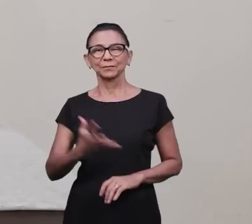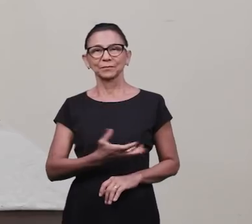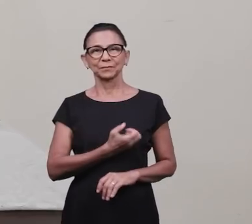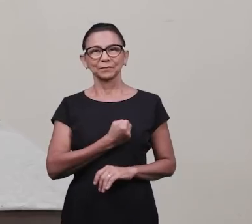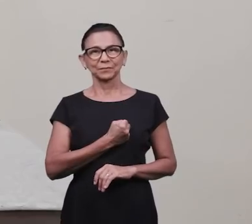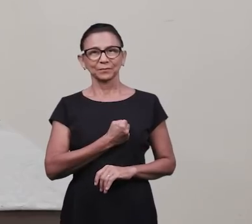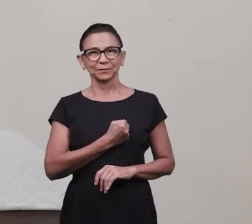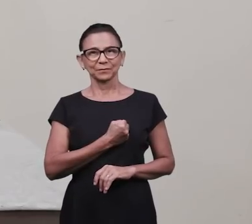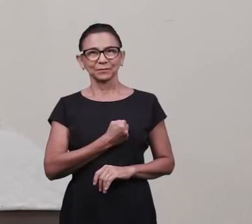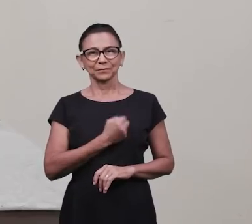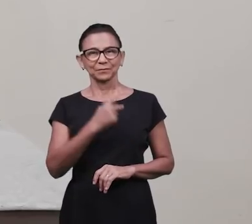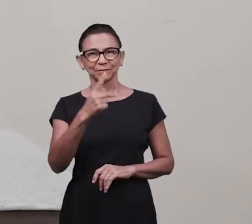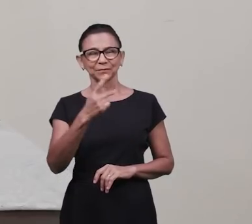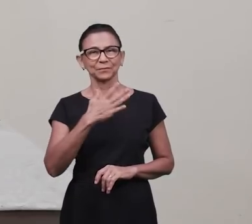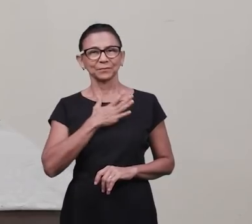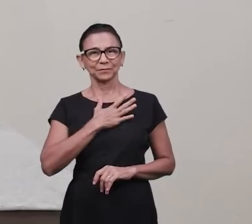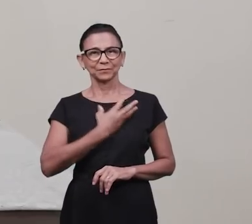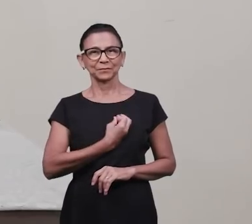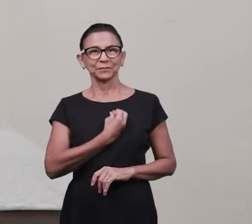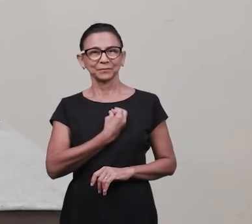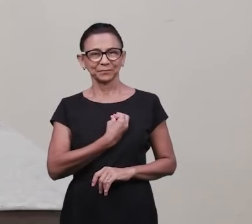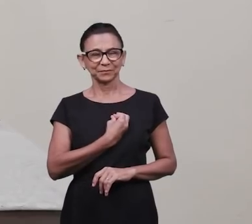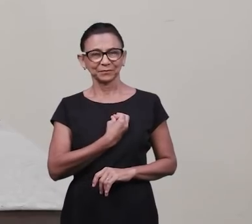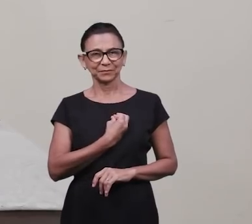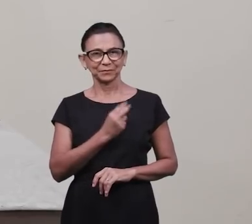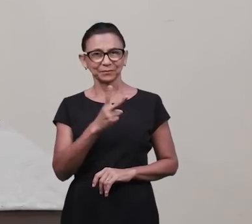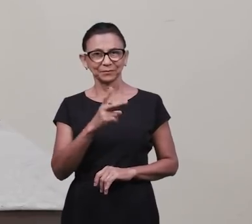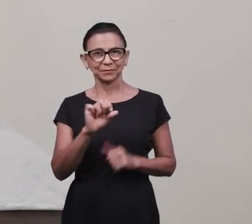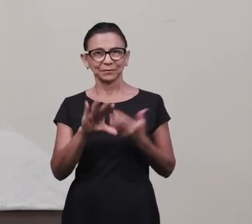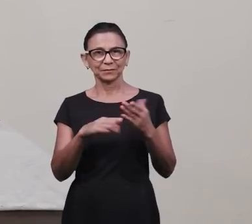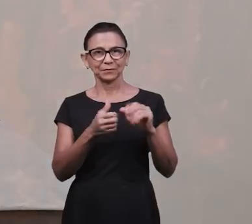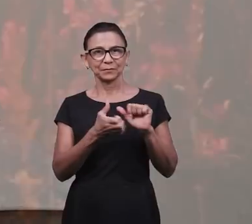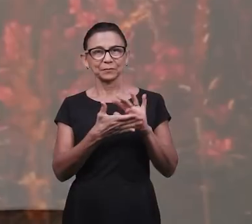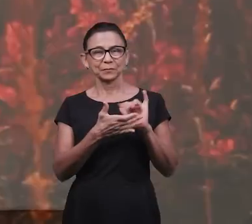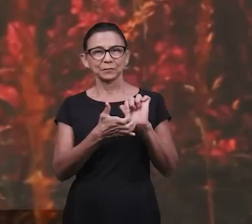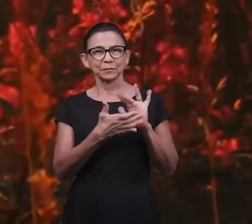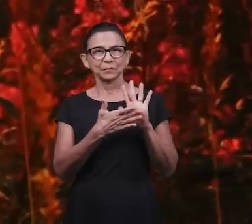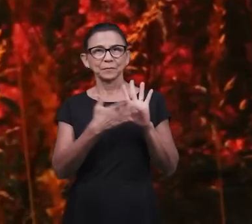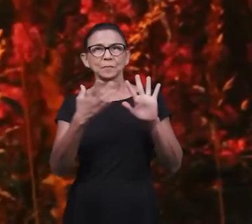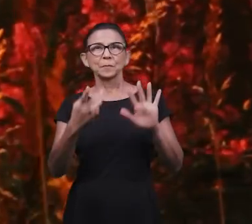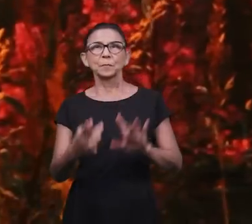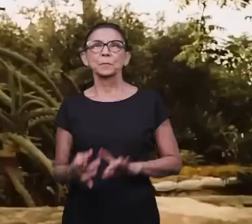chama salvação. Vamos cantar mais um louvor em adoração ao nome do Senhor.